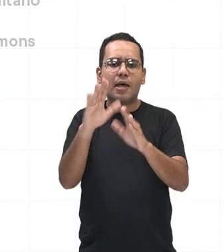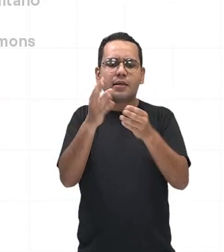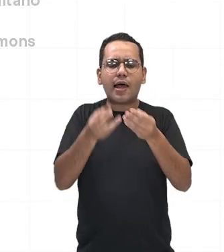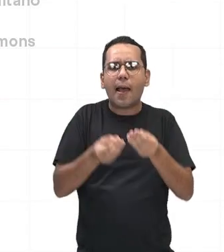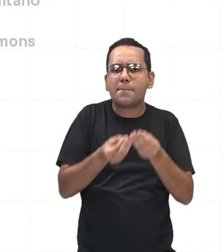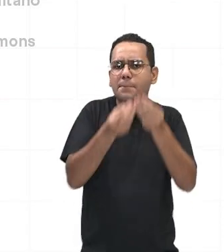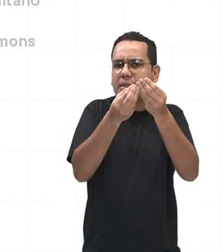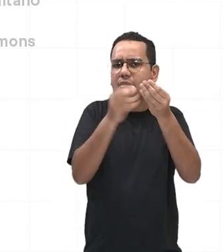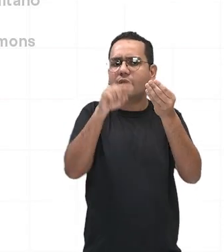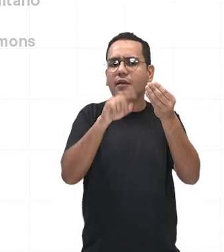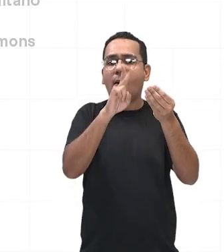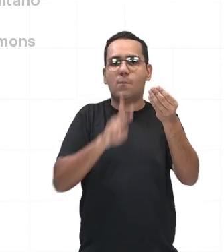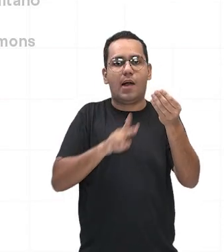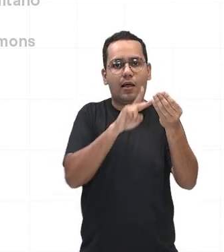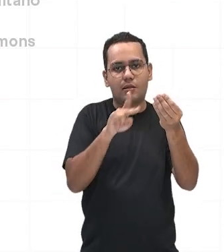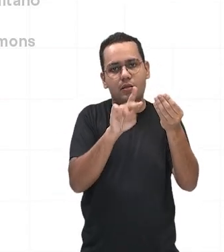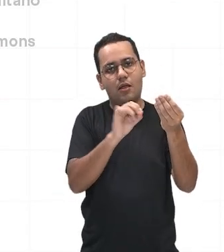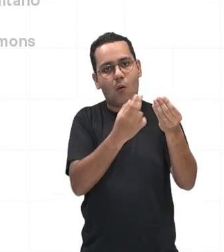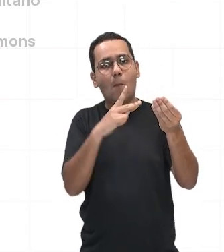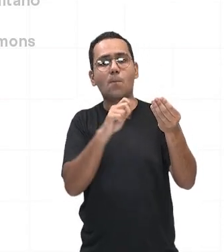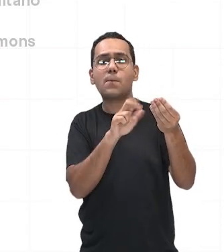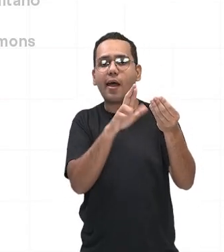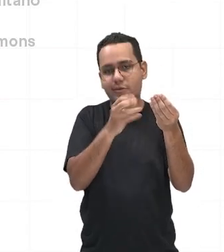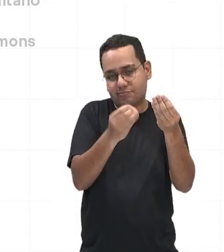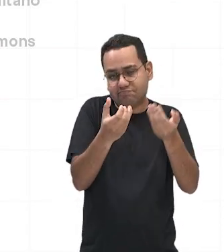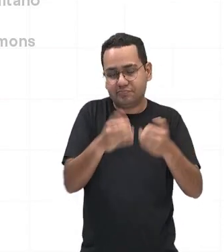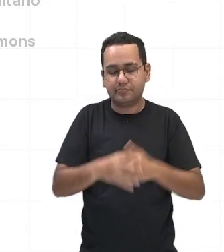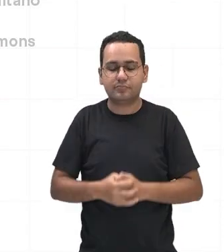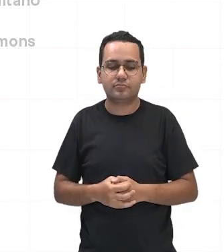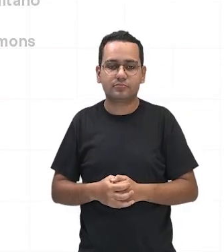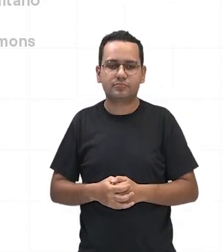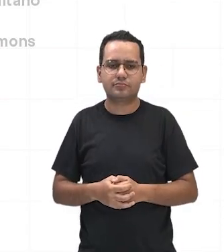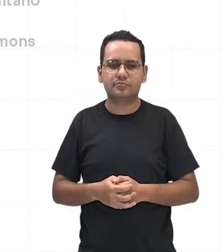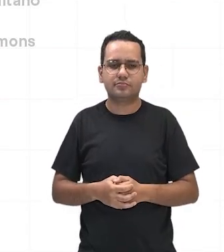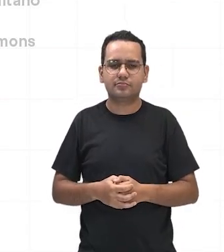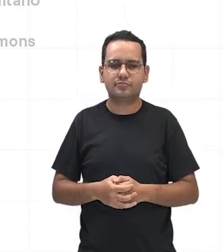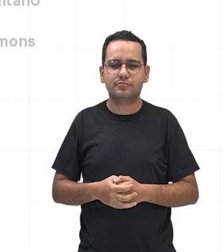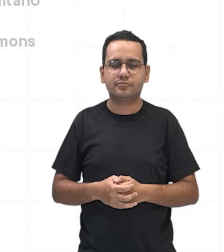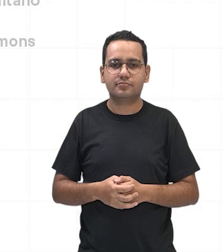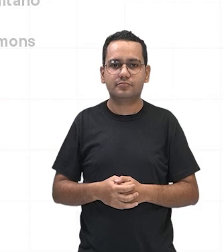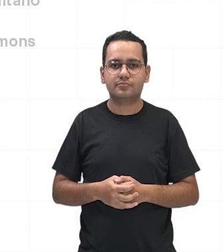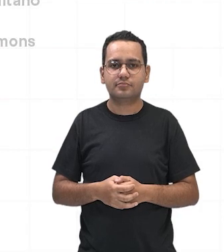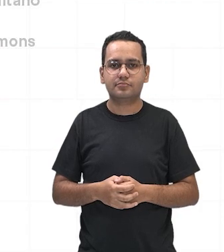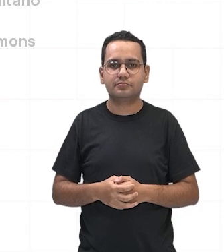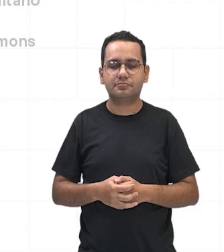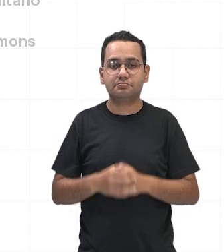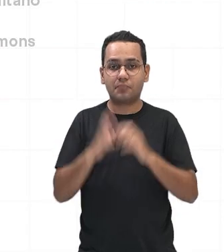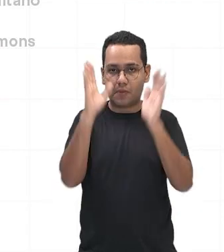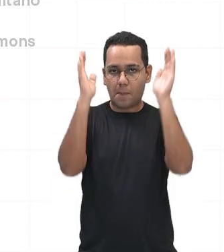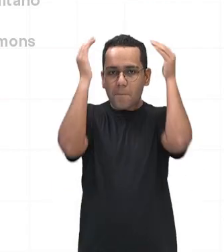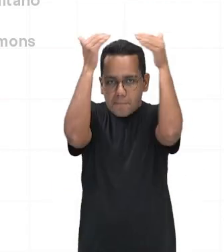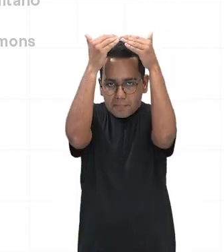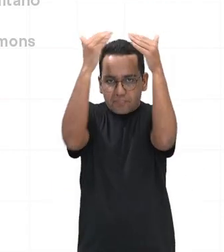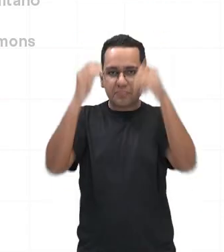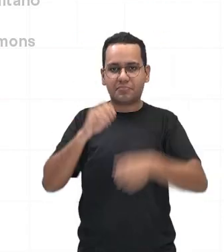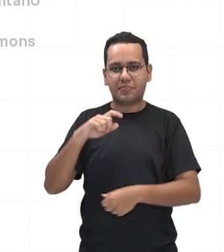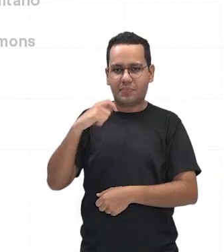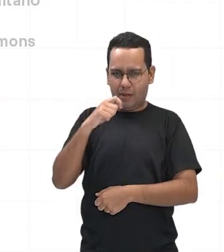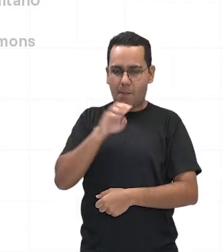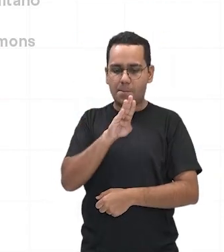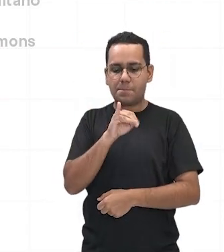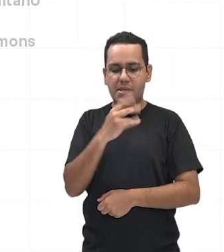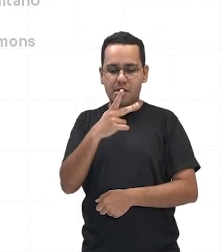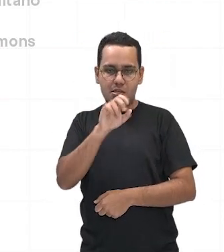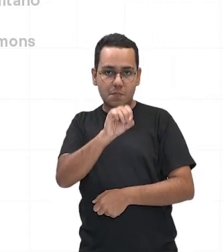pároco, tá? E nós temos, então, aí a terceira figura que aparece, que é, então, o bispo. Ele é responsável pela